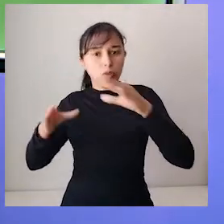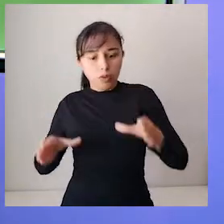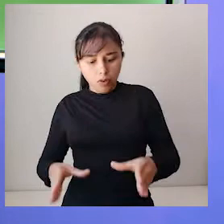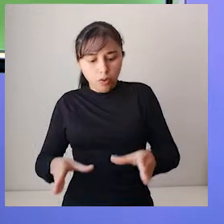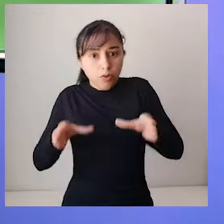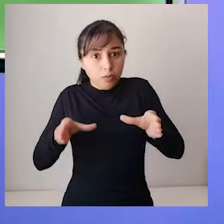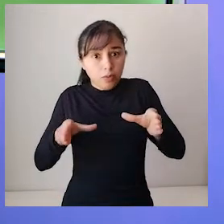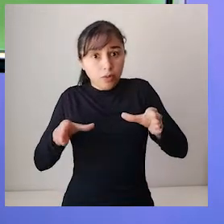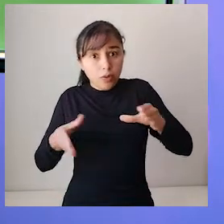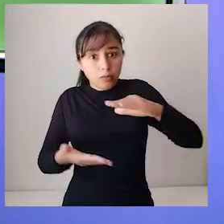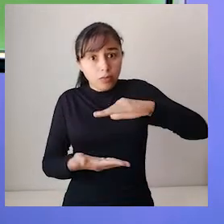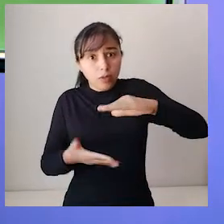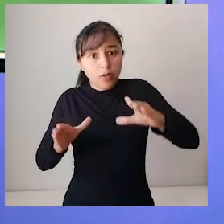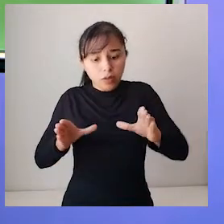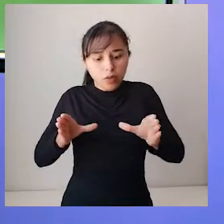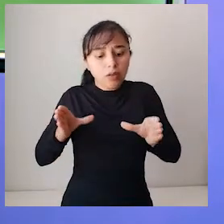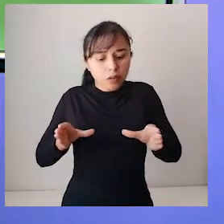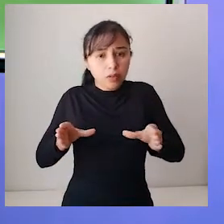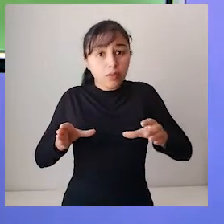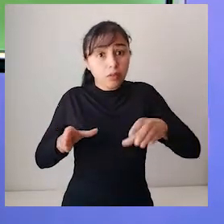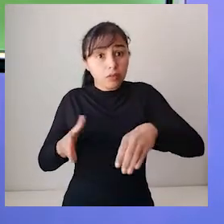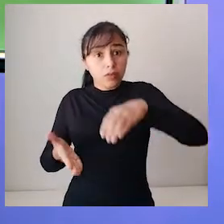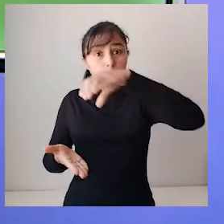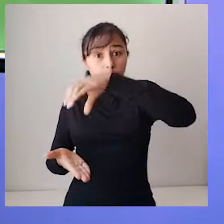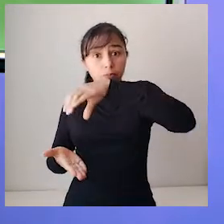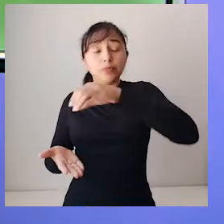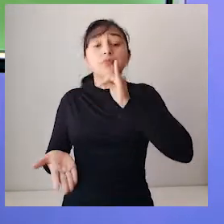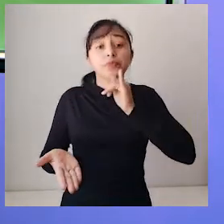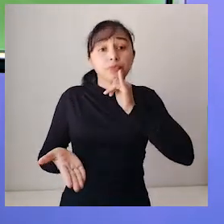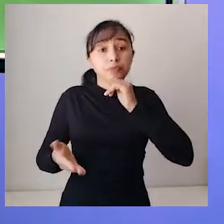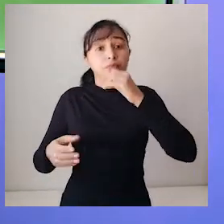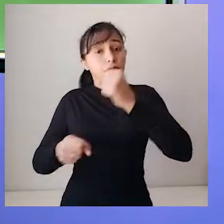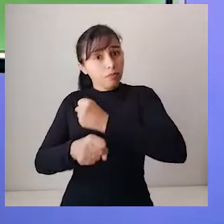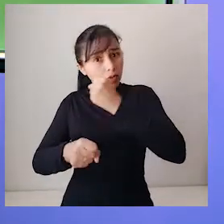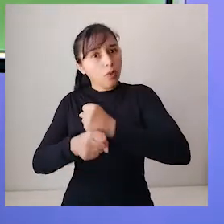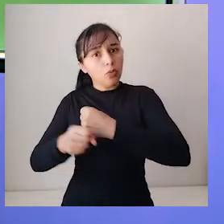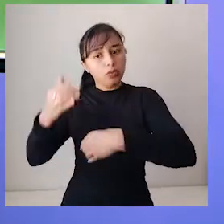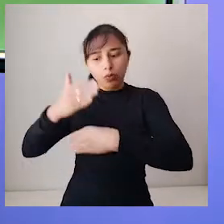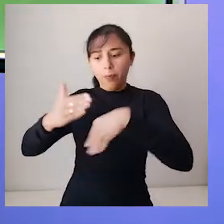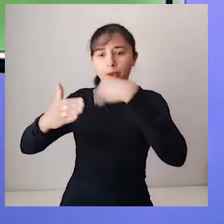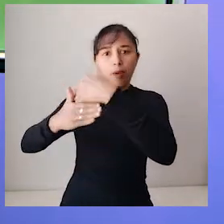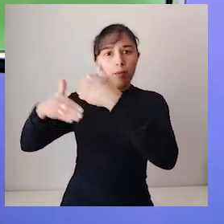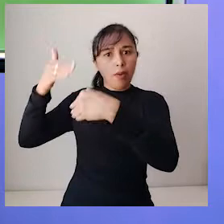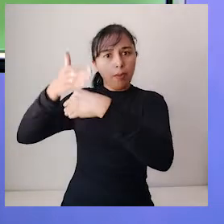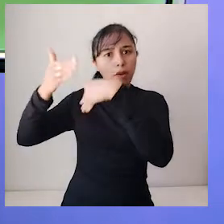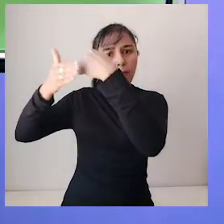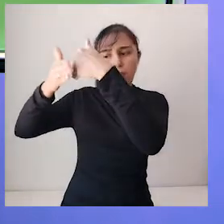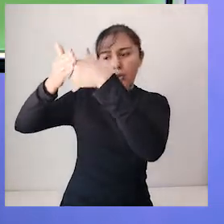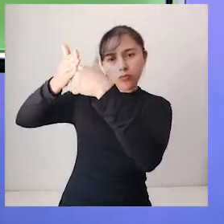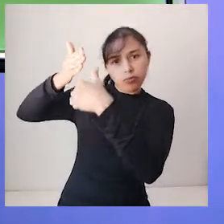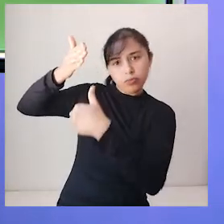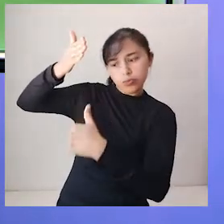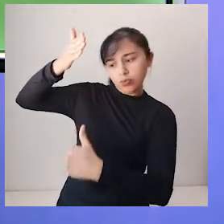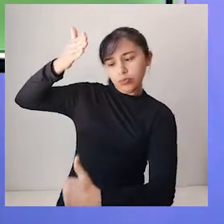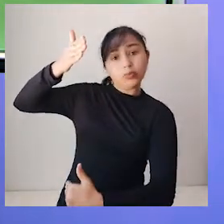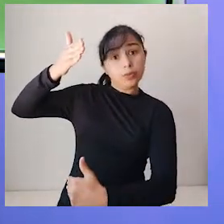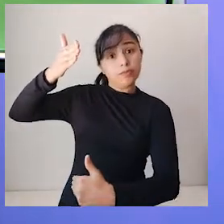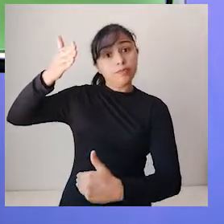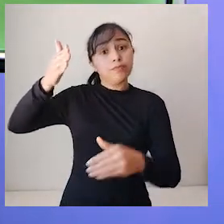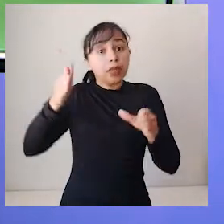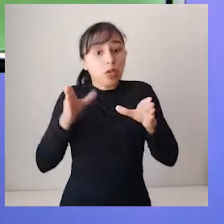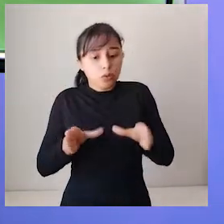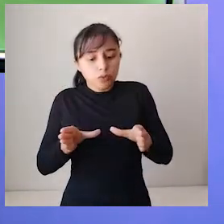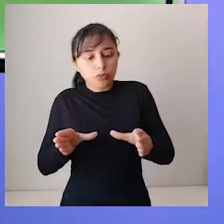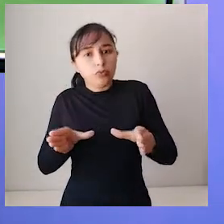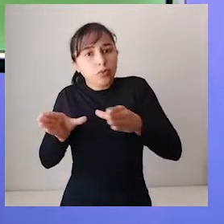forma, ele ocupa um espaço definido. Quando nós vamos construir um muro, por exemplo, nós colocamos um